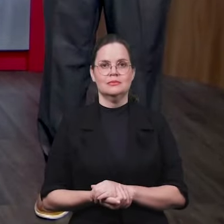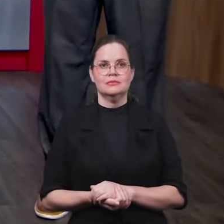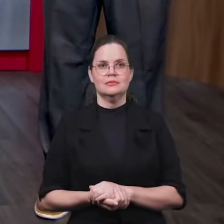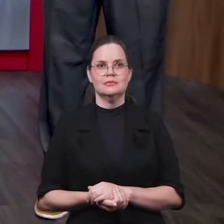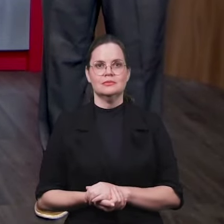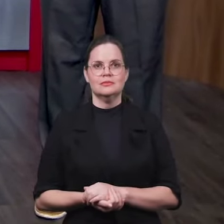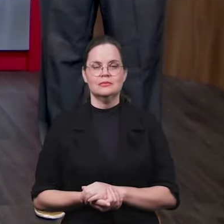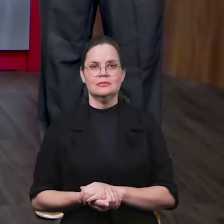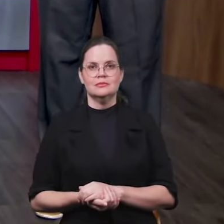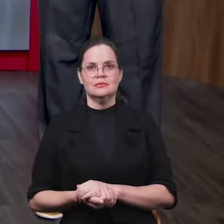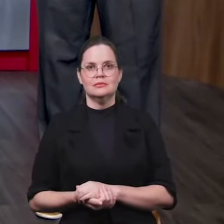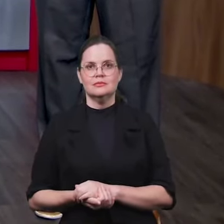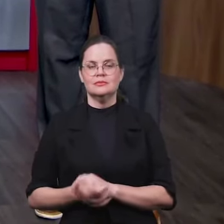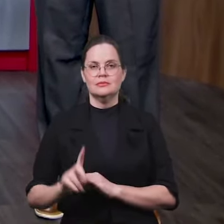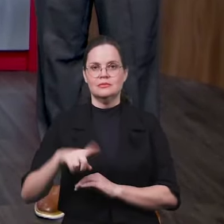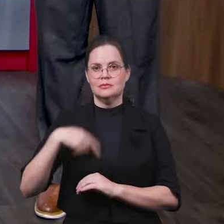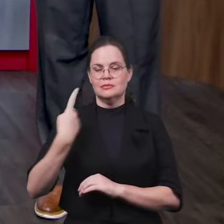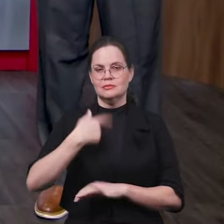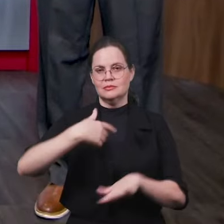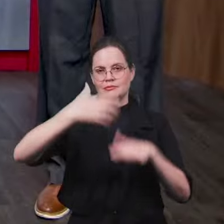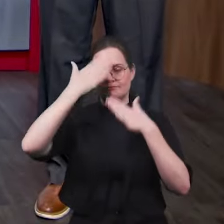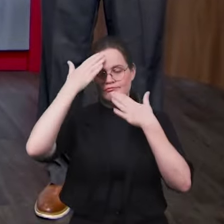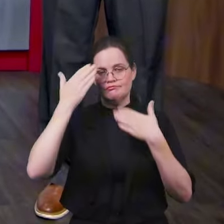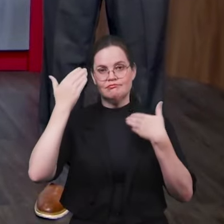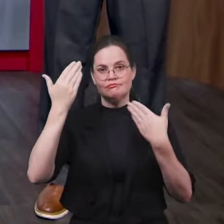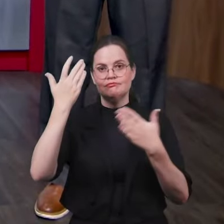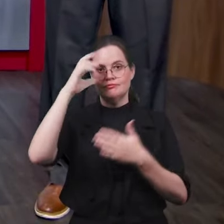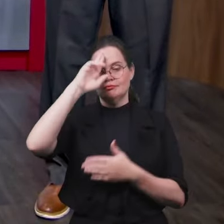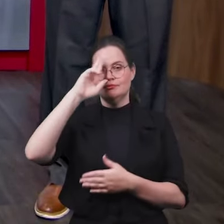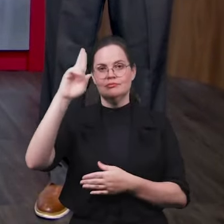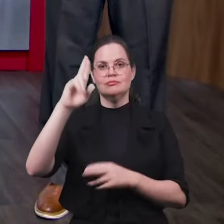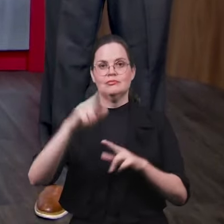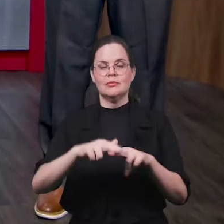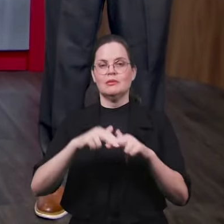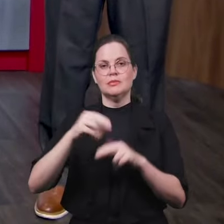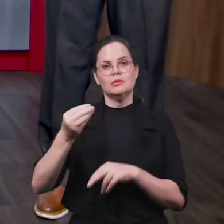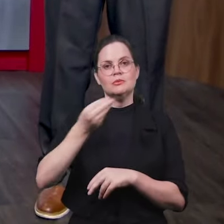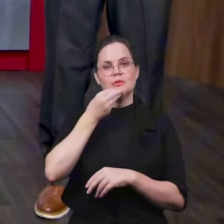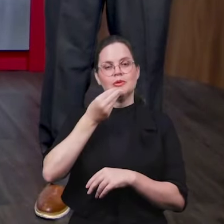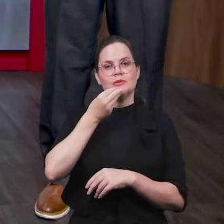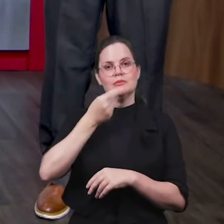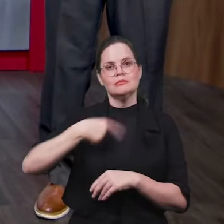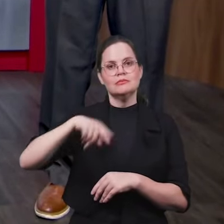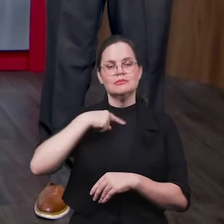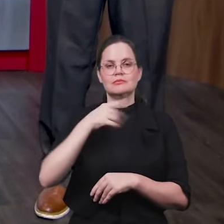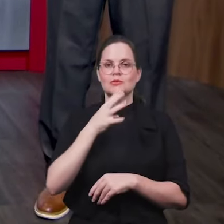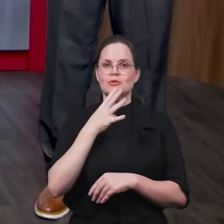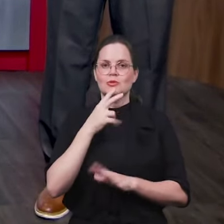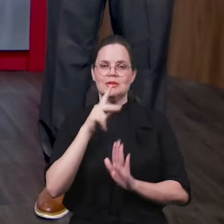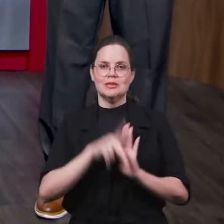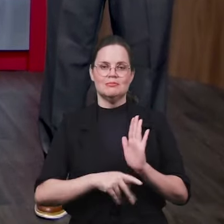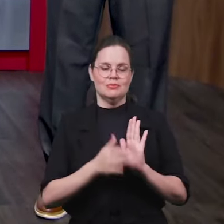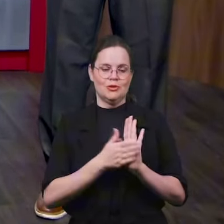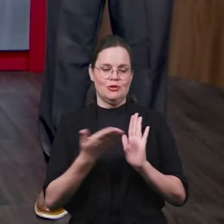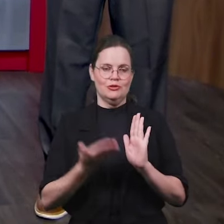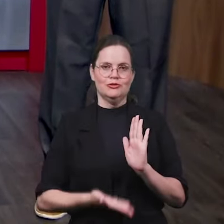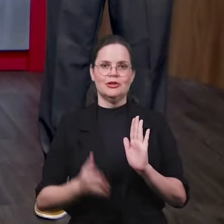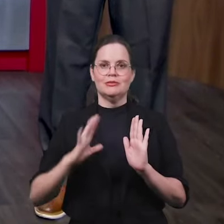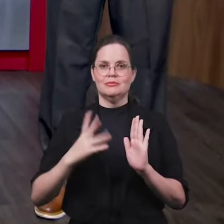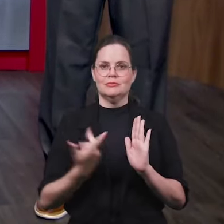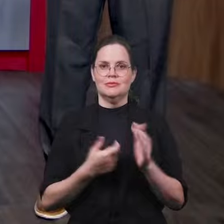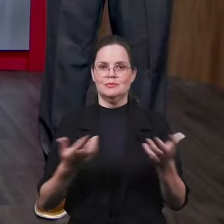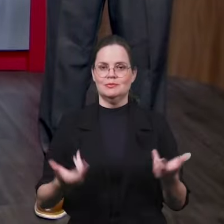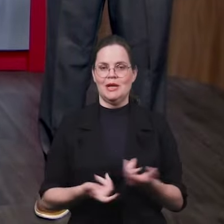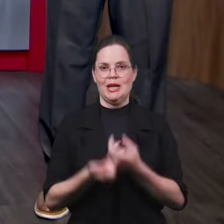Jesus e damos graças ao Senhor pela oportunidade de conhecer a obra